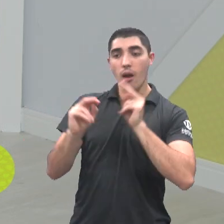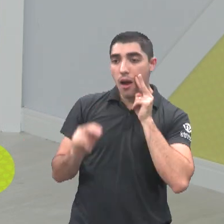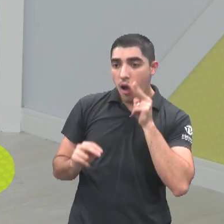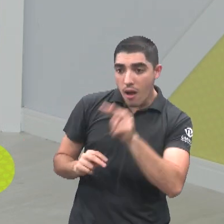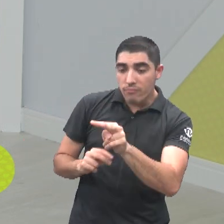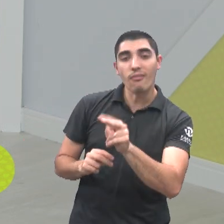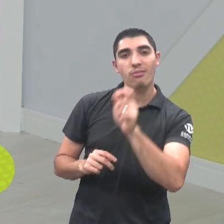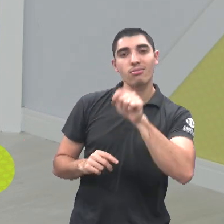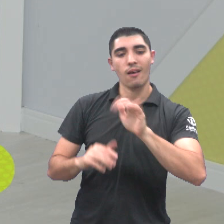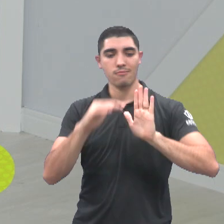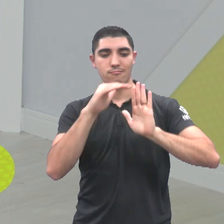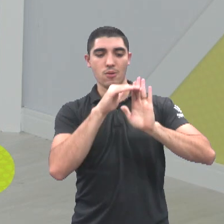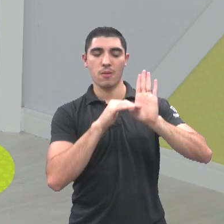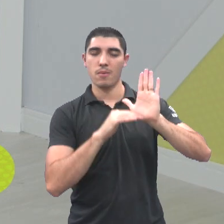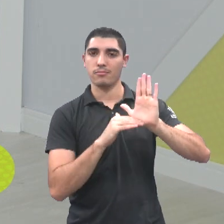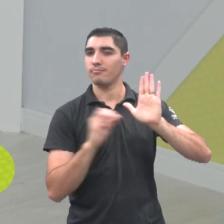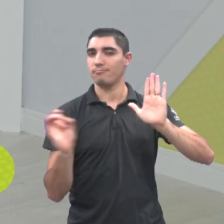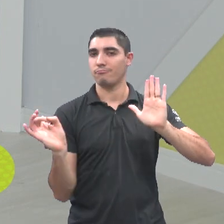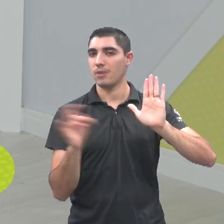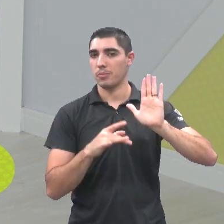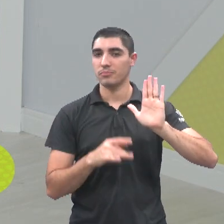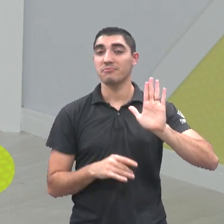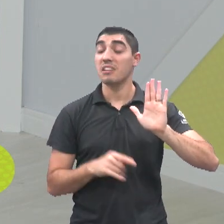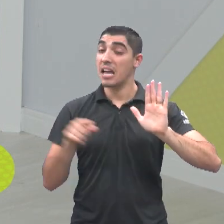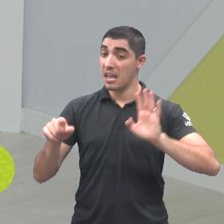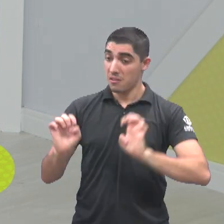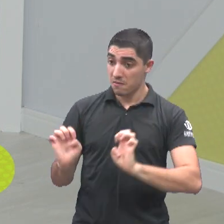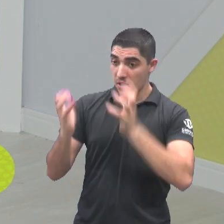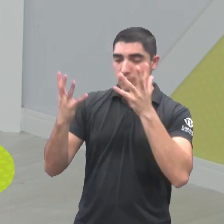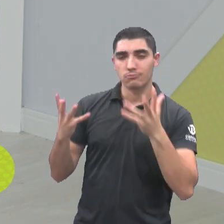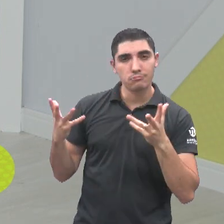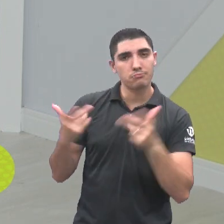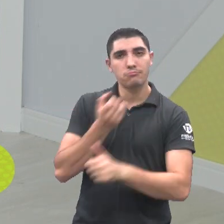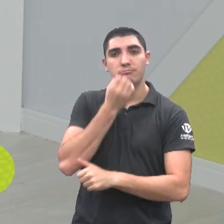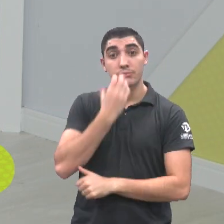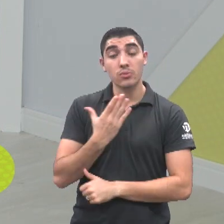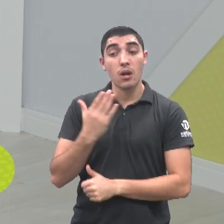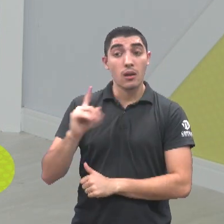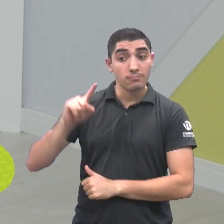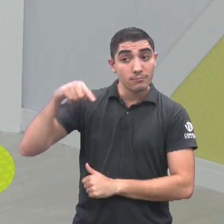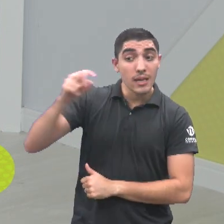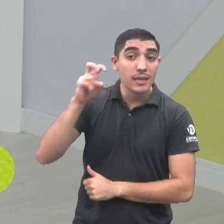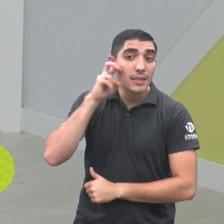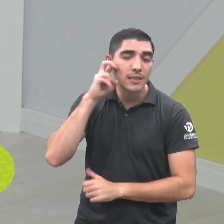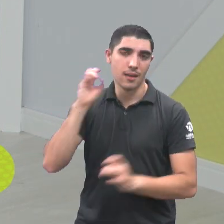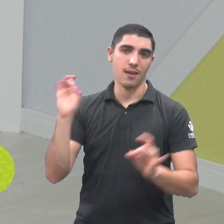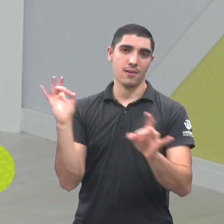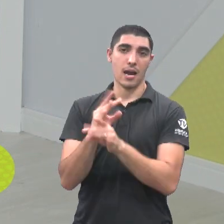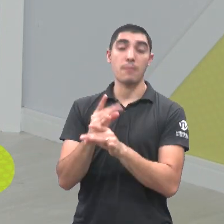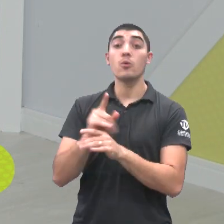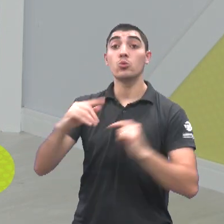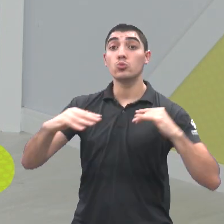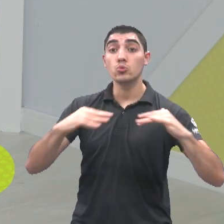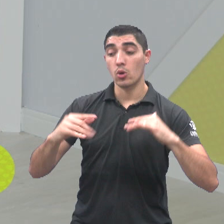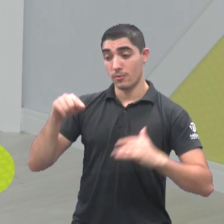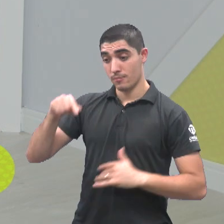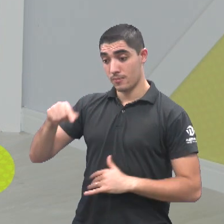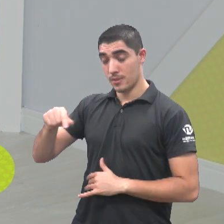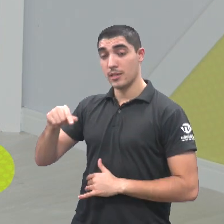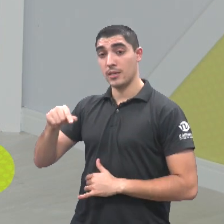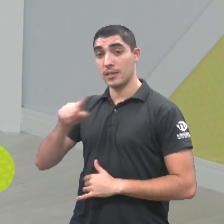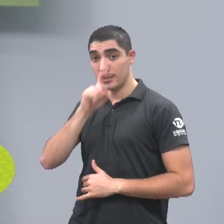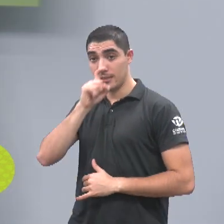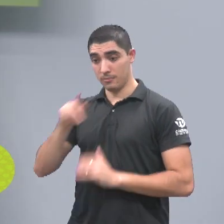programação completinha. É um evento sempre muito bacana que encerra na próxima quinta-feira com o jogo São José Basquetebol e Bauru pelo